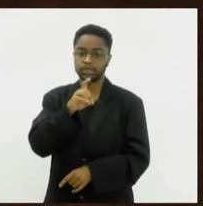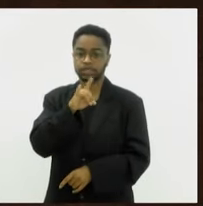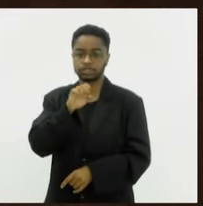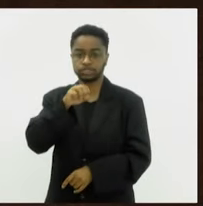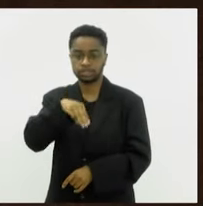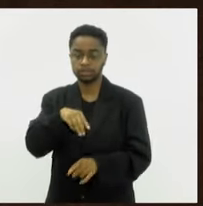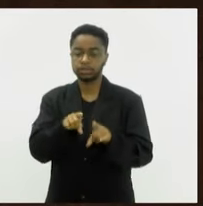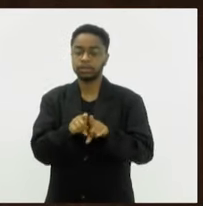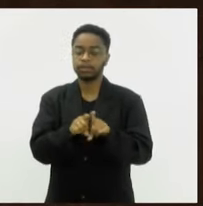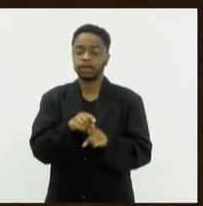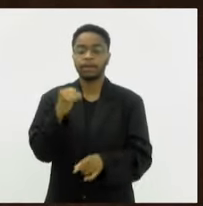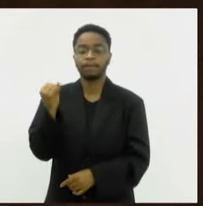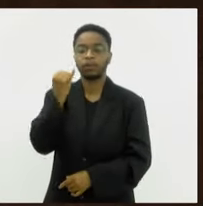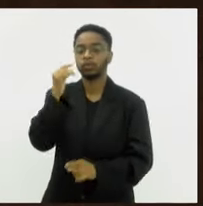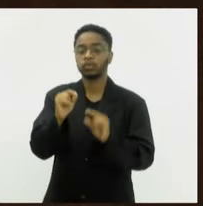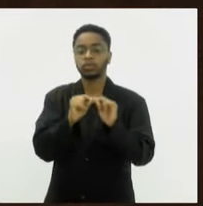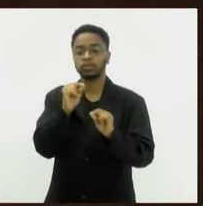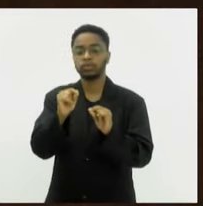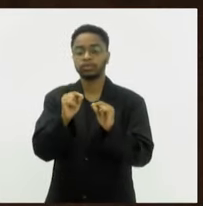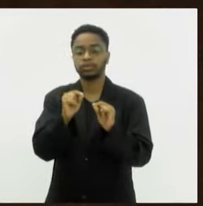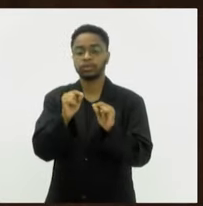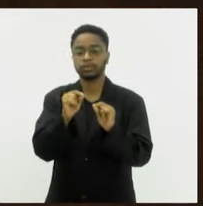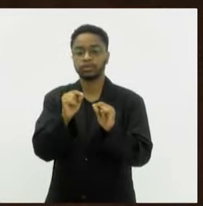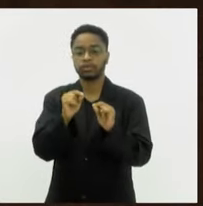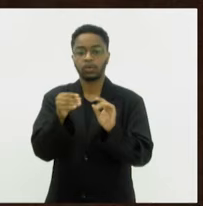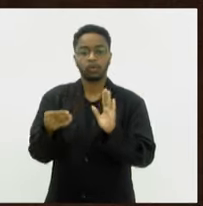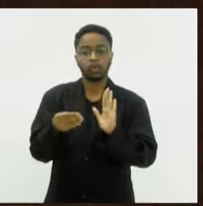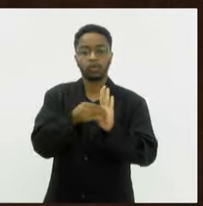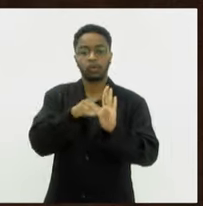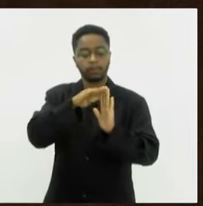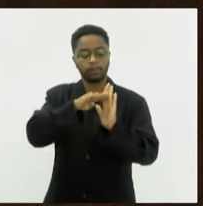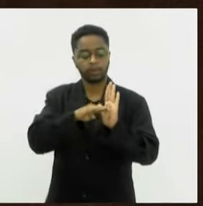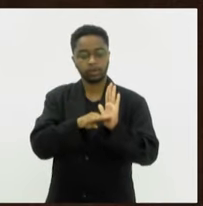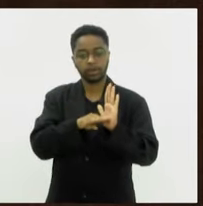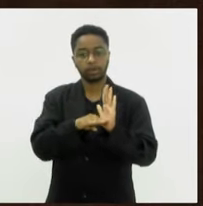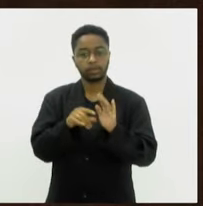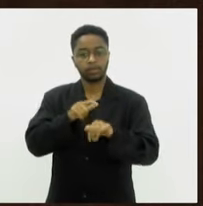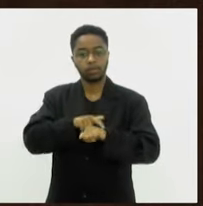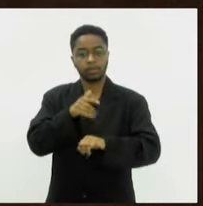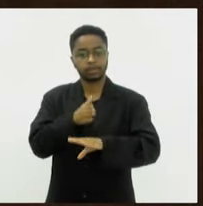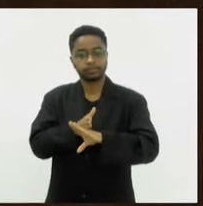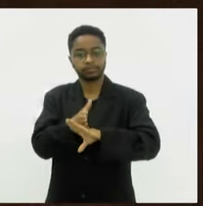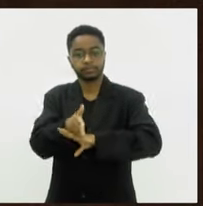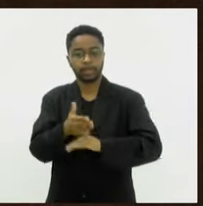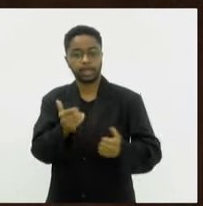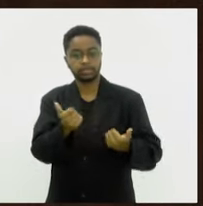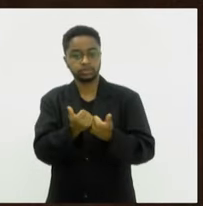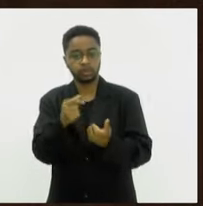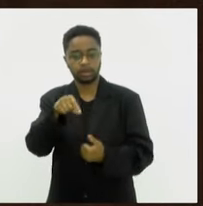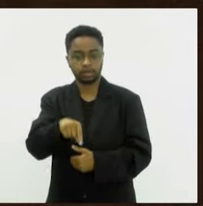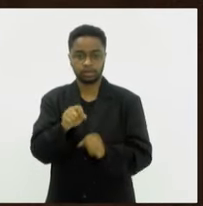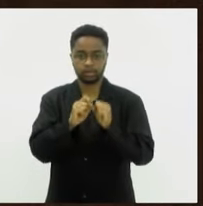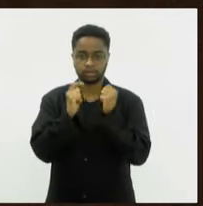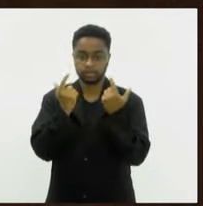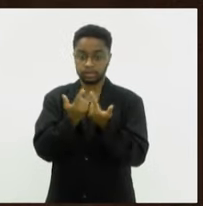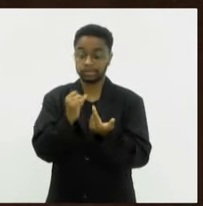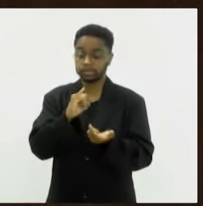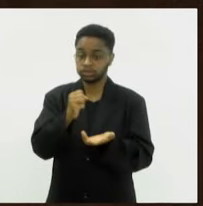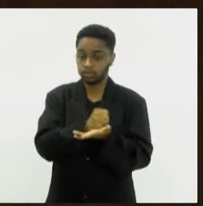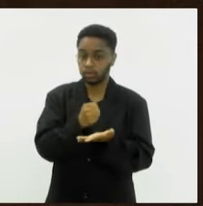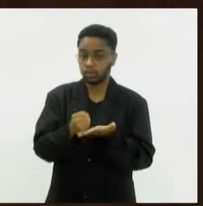seria importante que isso constasse do protocolo de entrada de um assessor aqui, para ser contratado por qualquer um de,